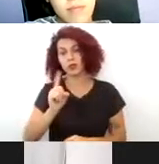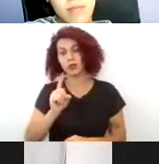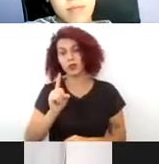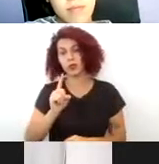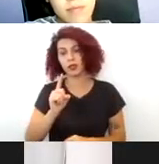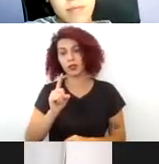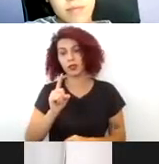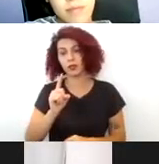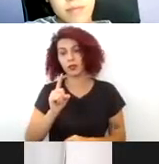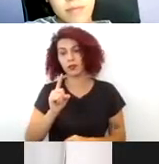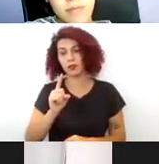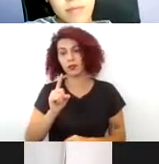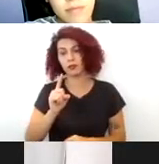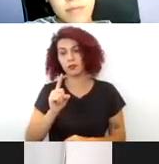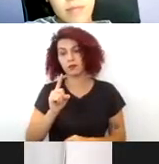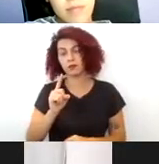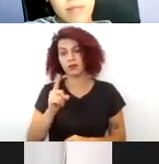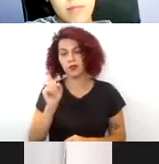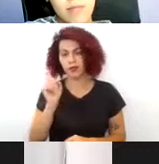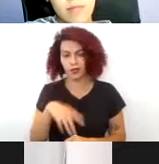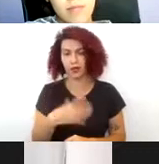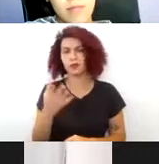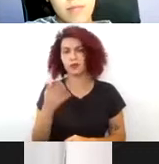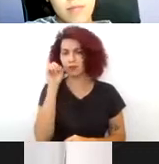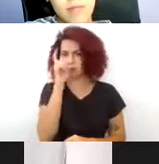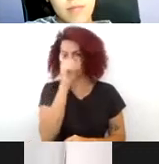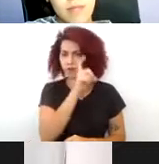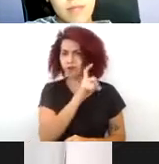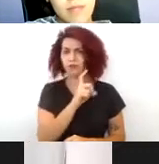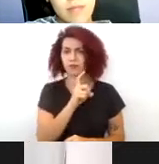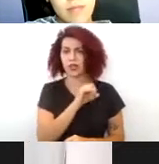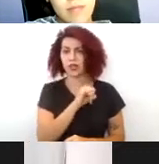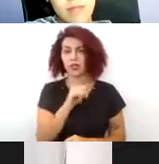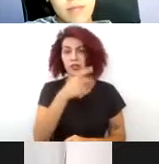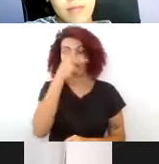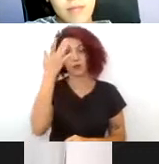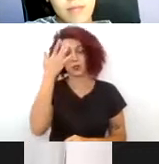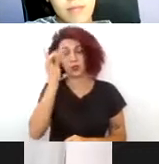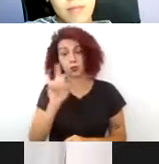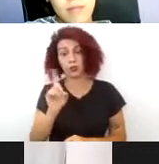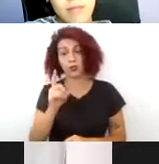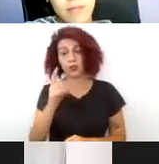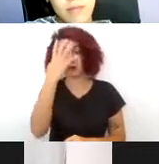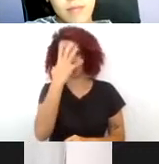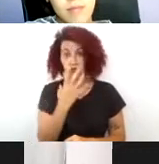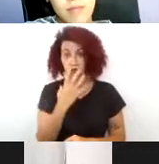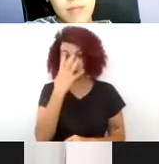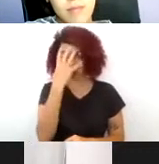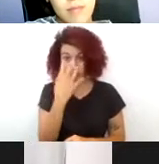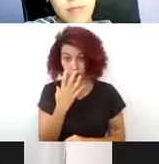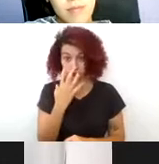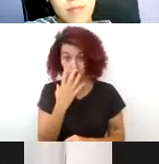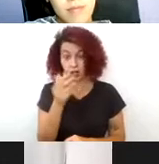colonial e a gente precisa falar assim as pessoas não entenderam nele e a gravidade disso quanto que isso afeta